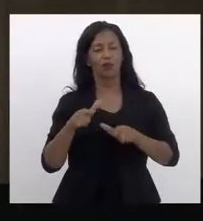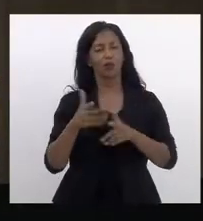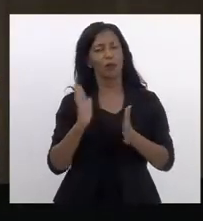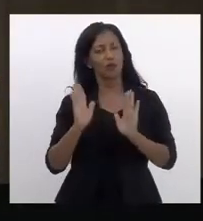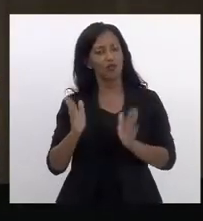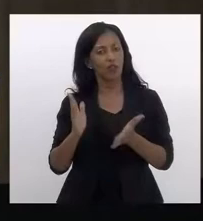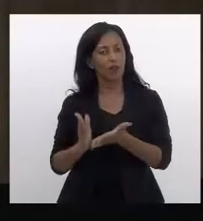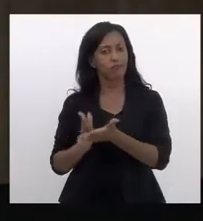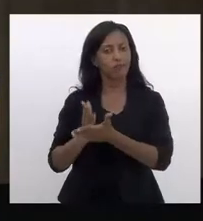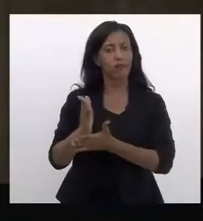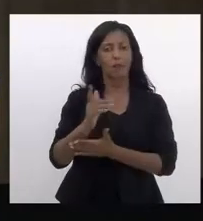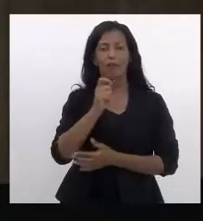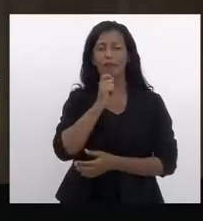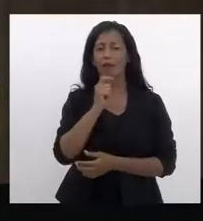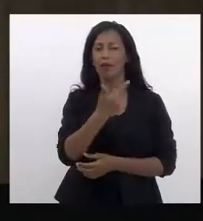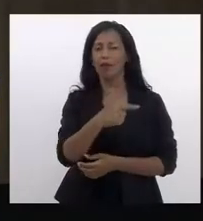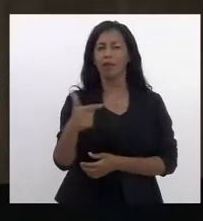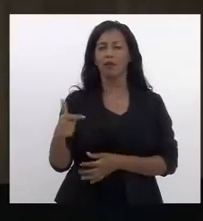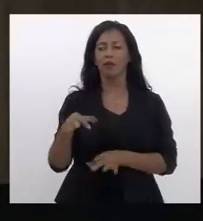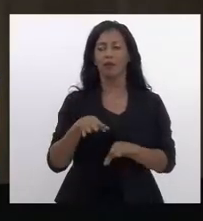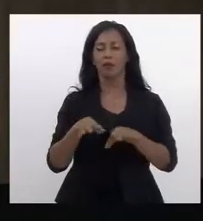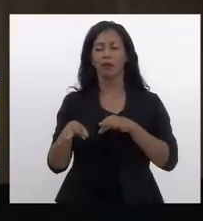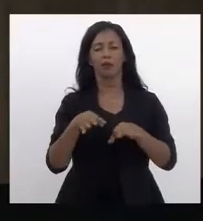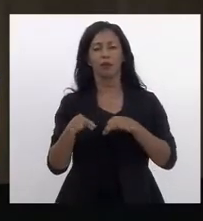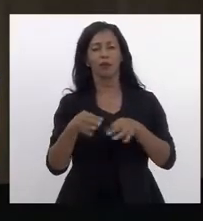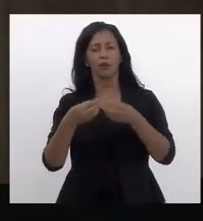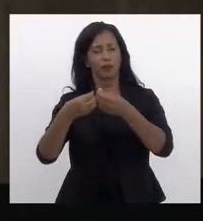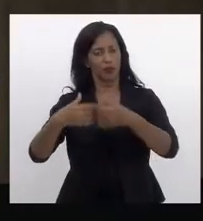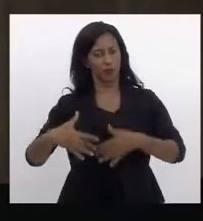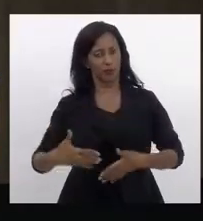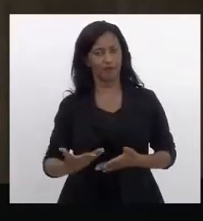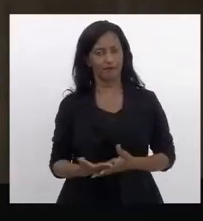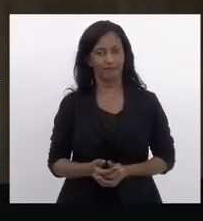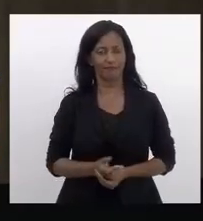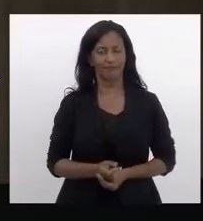aprovada da MIC, para que não haja, o projeto dela não seja prejudicado.